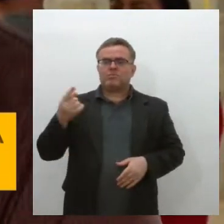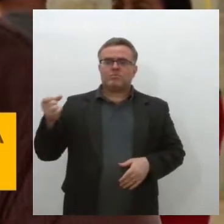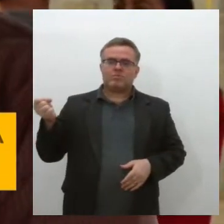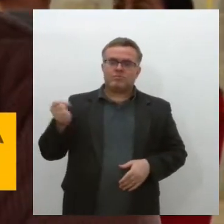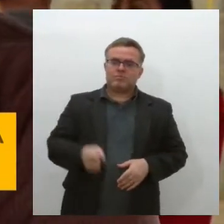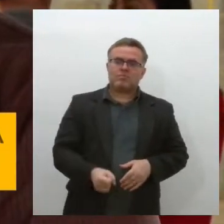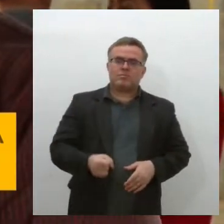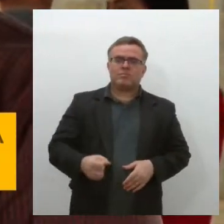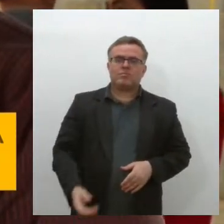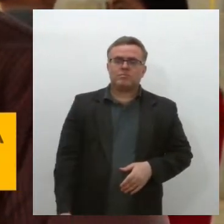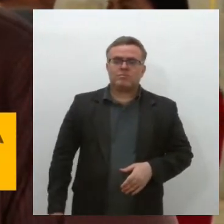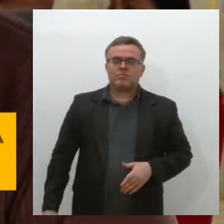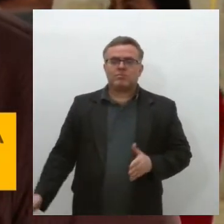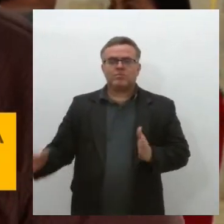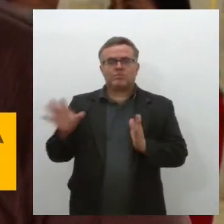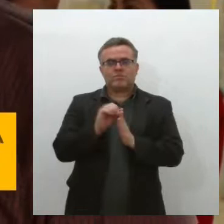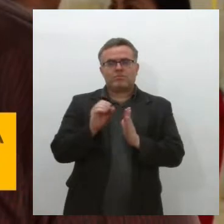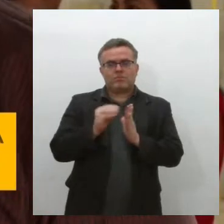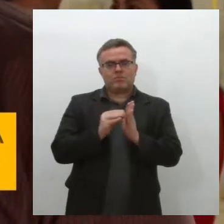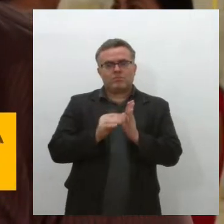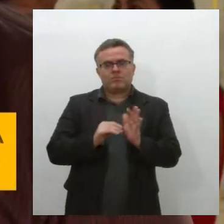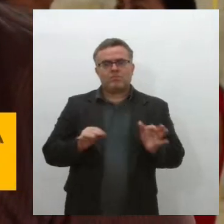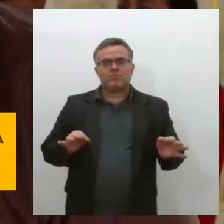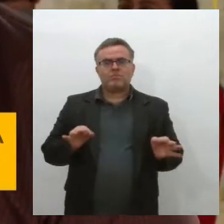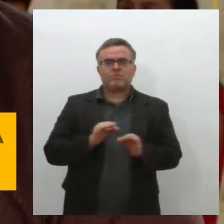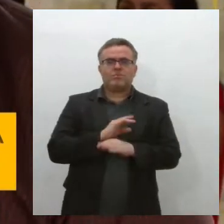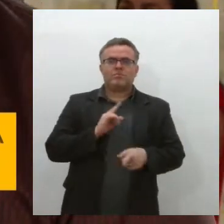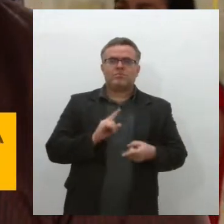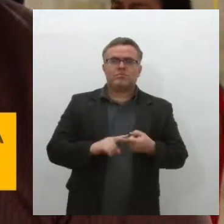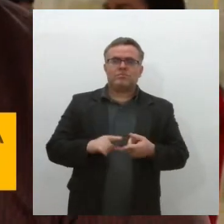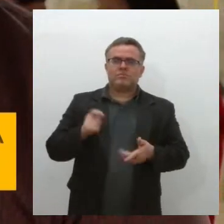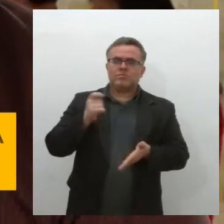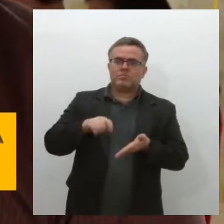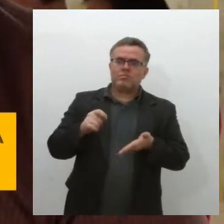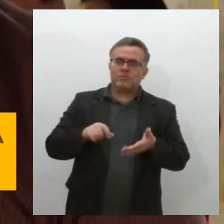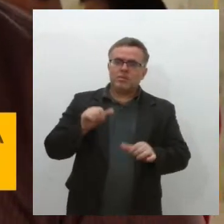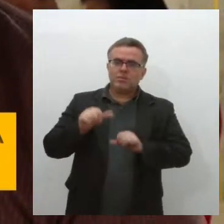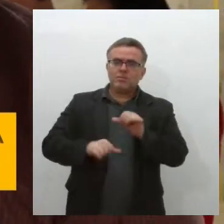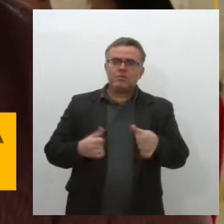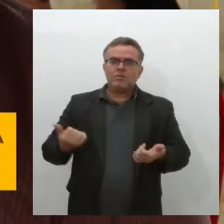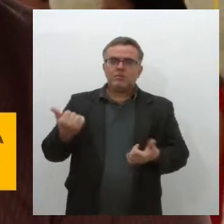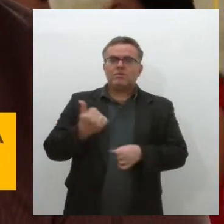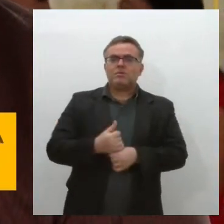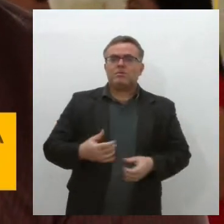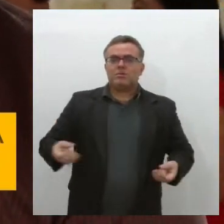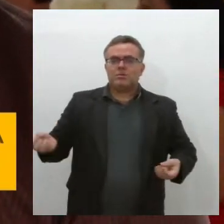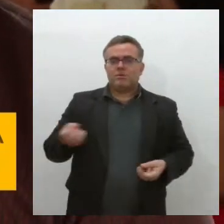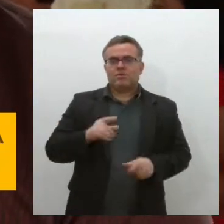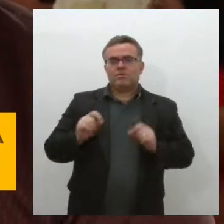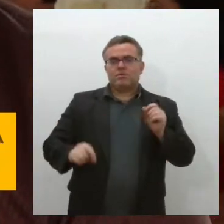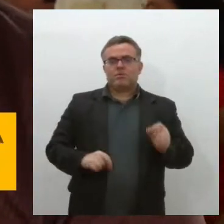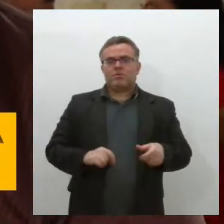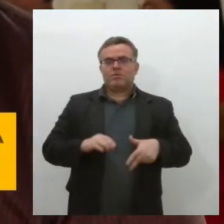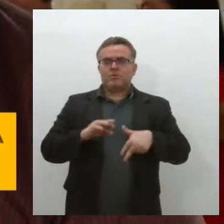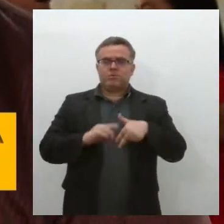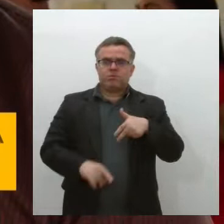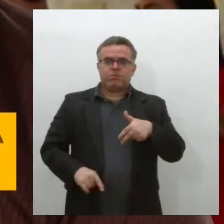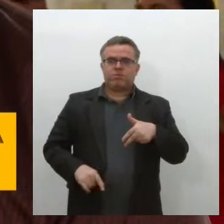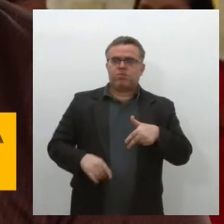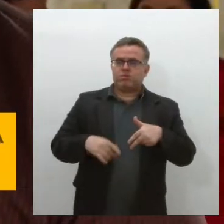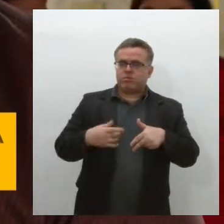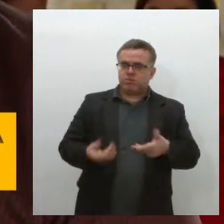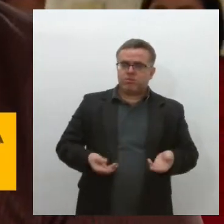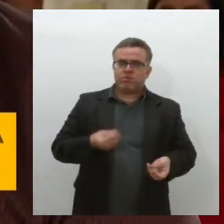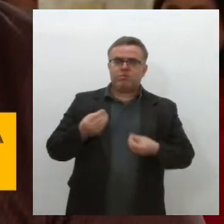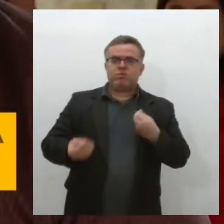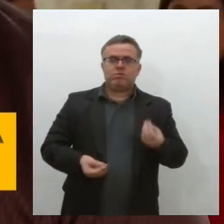cadastro inicialmente, a gente faz esse cadastro e também faz a correção dos dados, né? Que é, no caso, mudança de gênero, que ocorre muito, endereço, né? E às vezes a